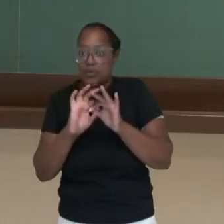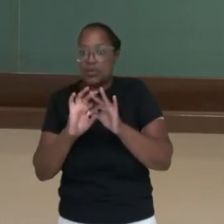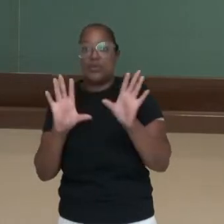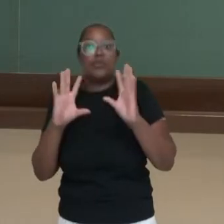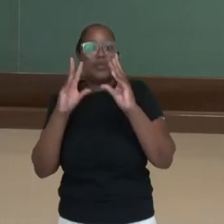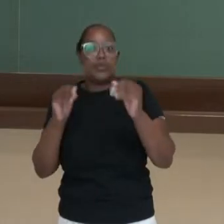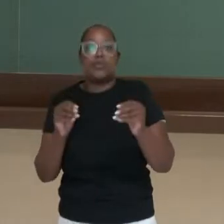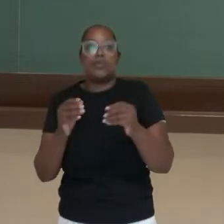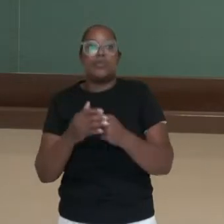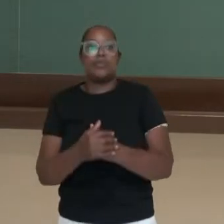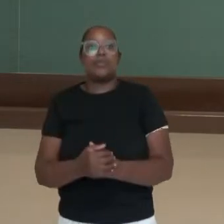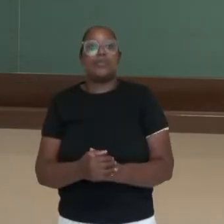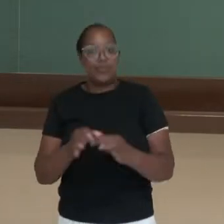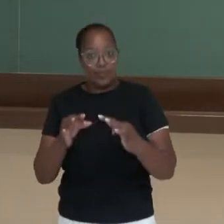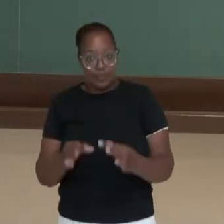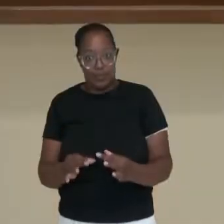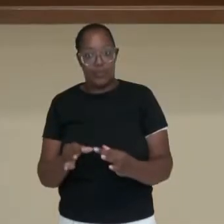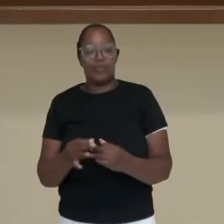certo?